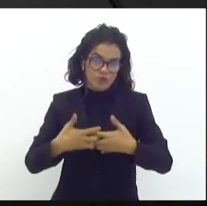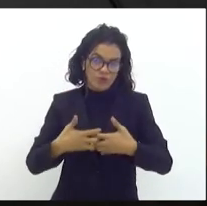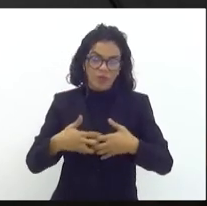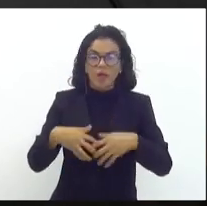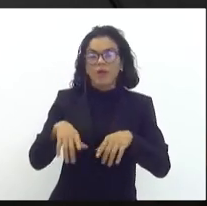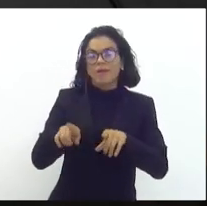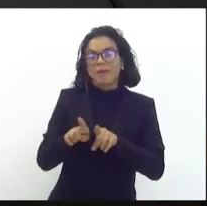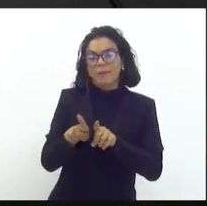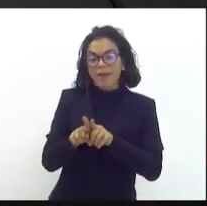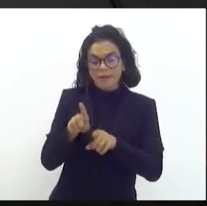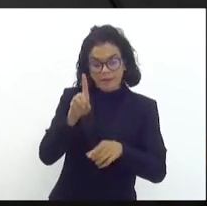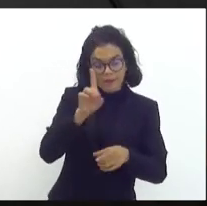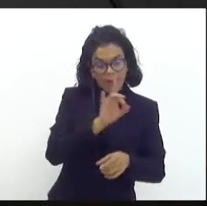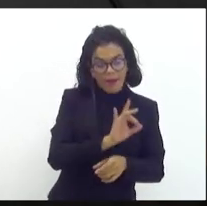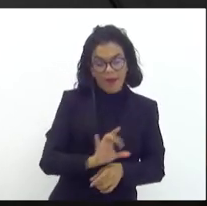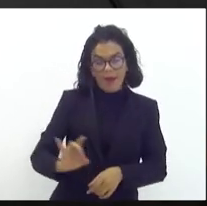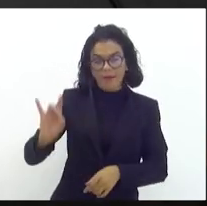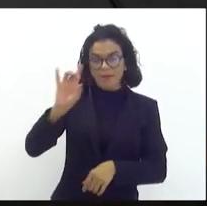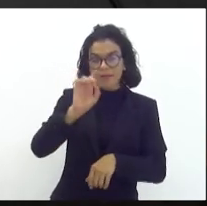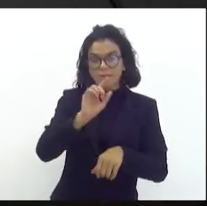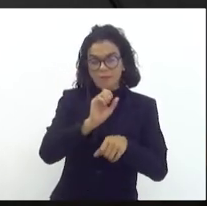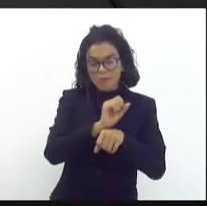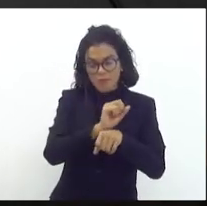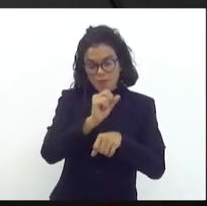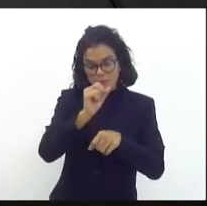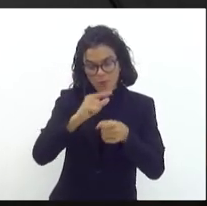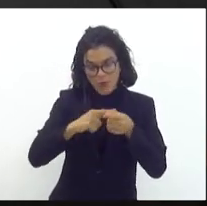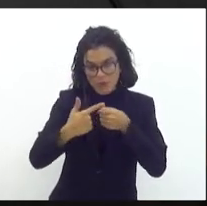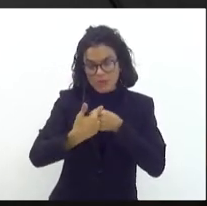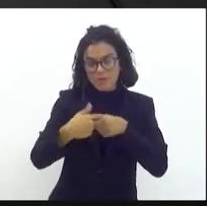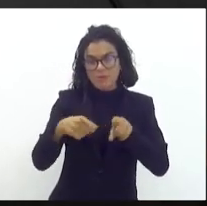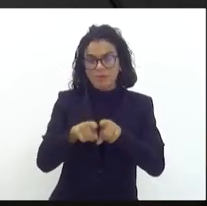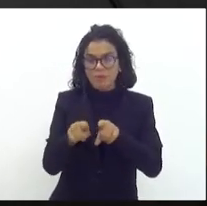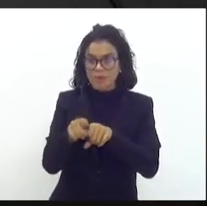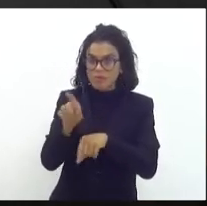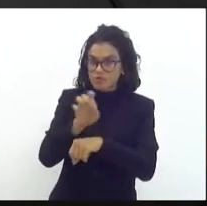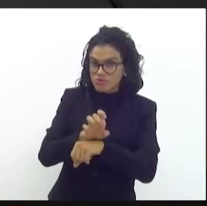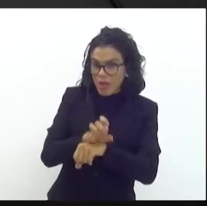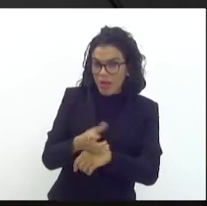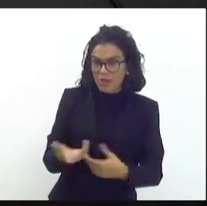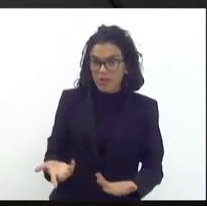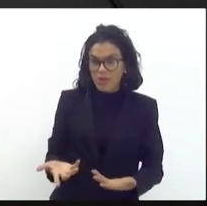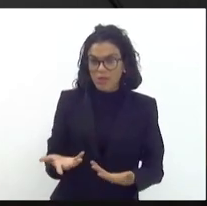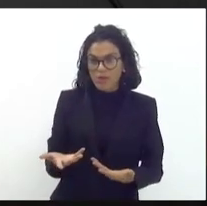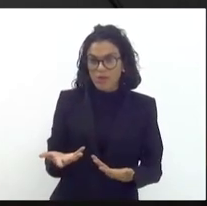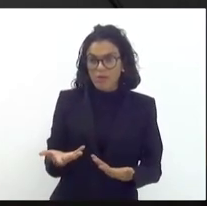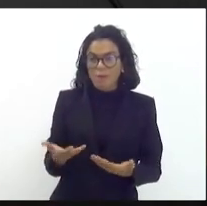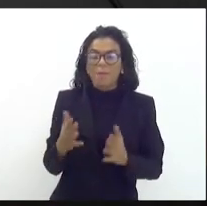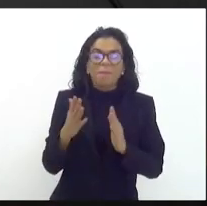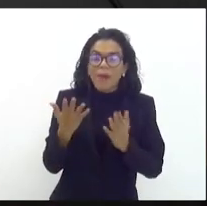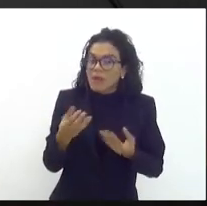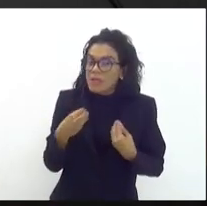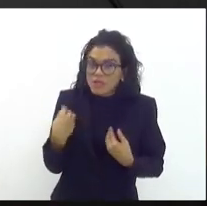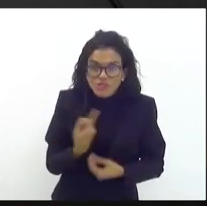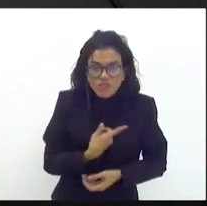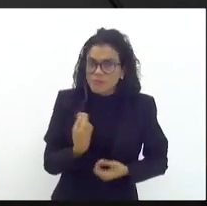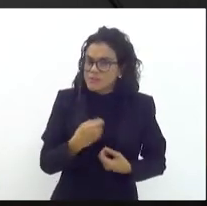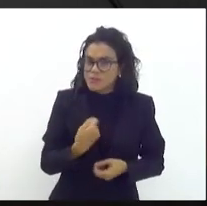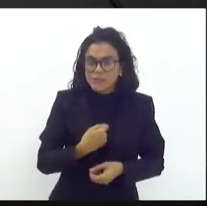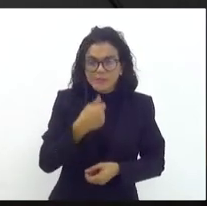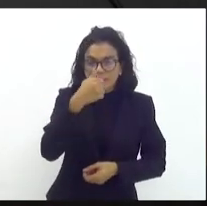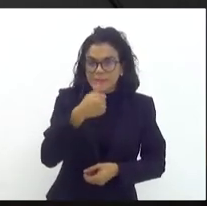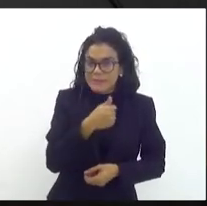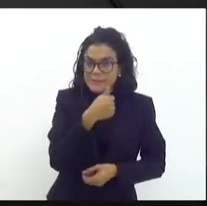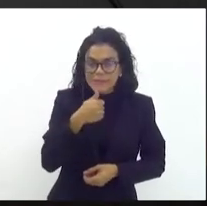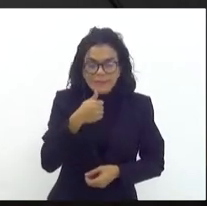das operações internas né mas o princípio não tem não tem não vamos abrir mão de alguma autonomia